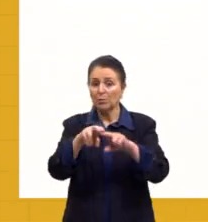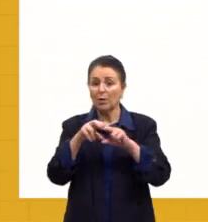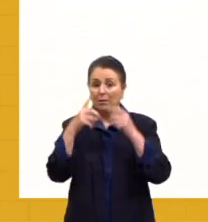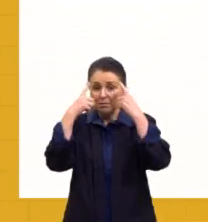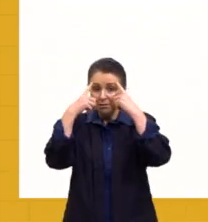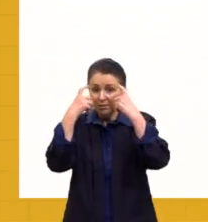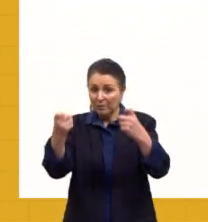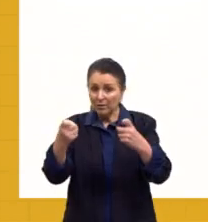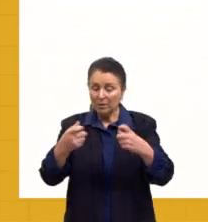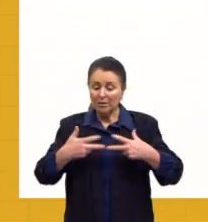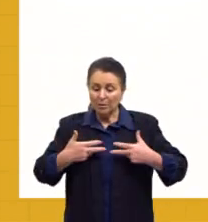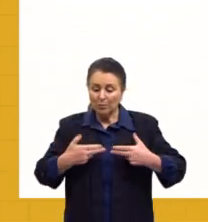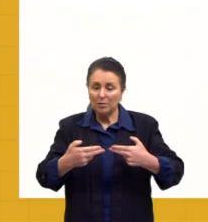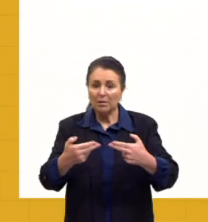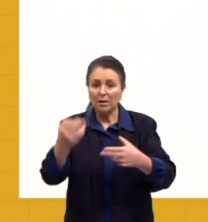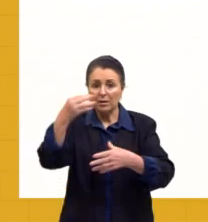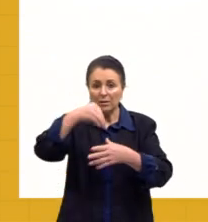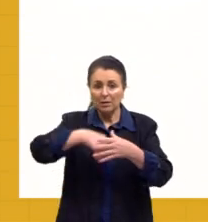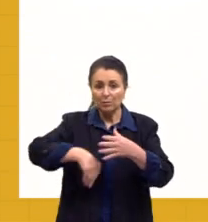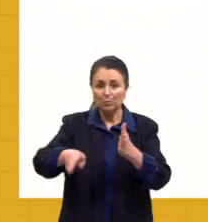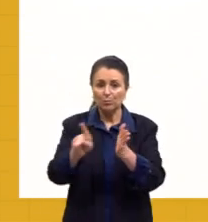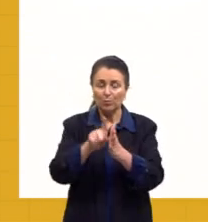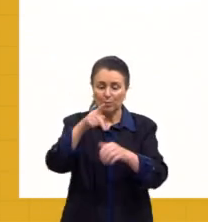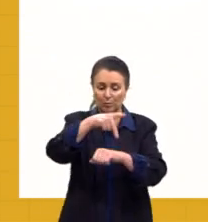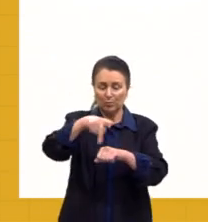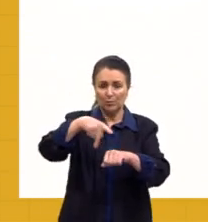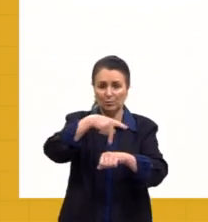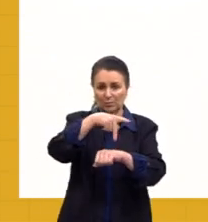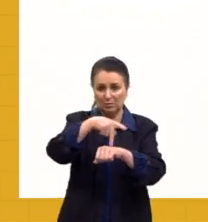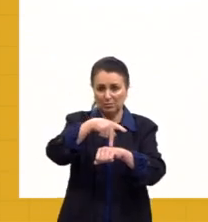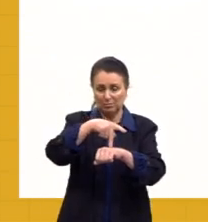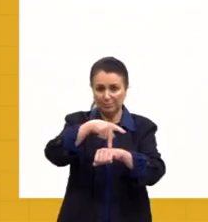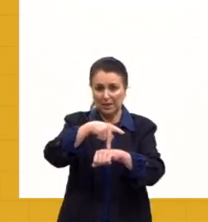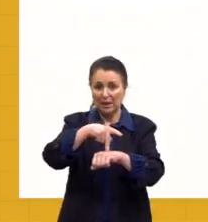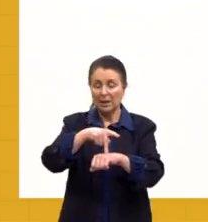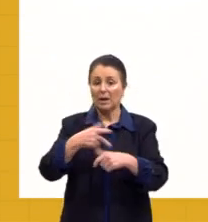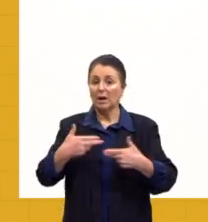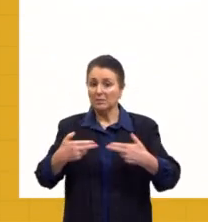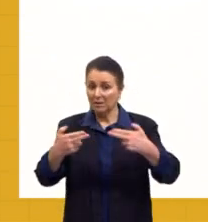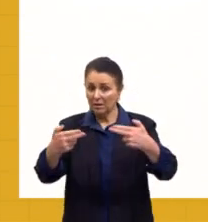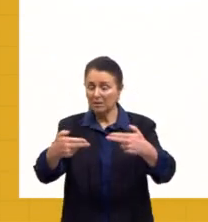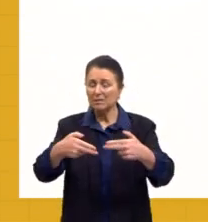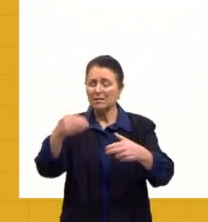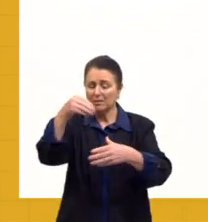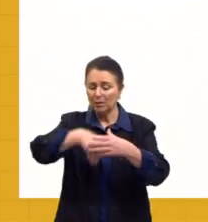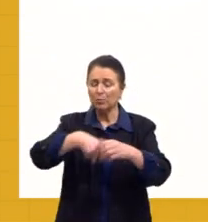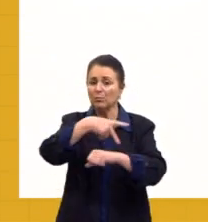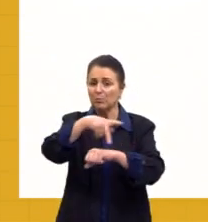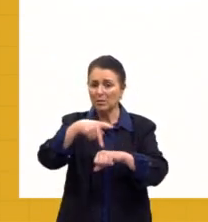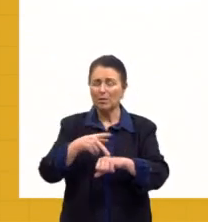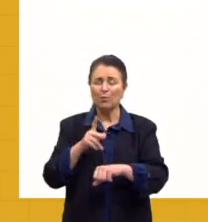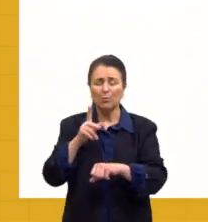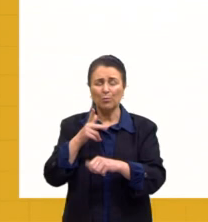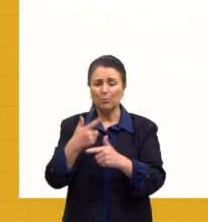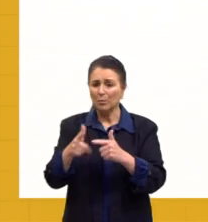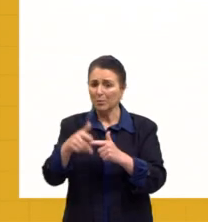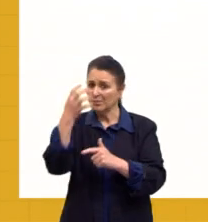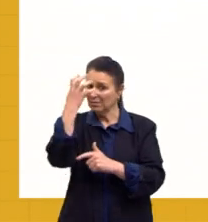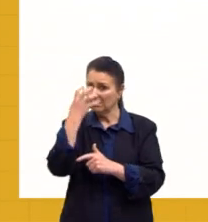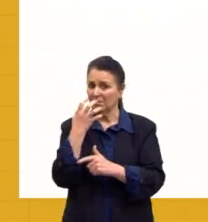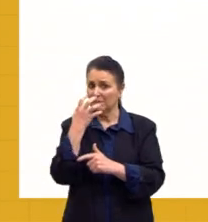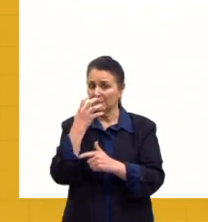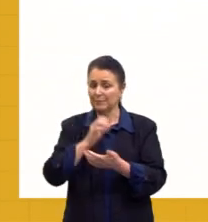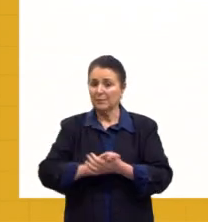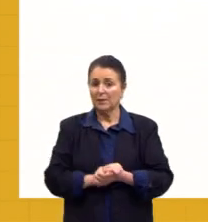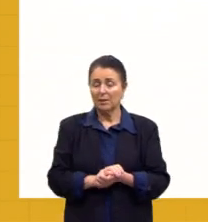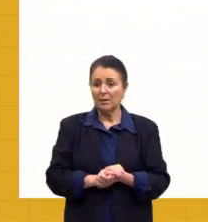violência Nós temos muitas guerras civis né muita guerra civil nessas regiões aí então acaba tendo um pouquinho de